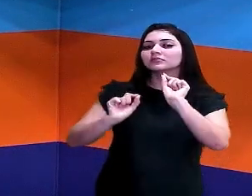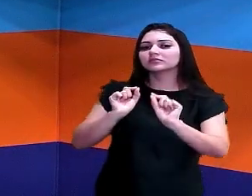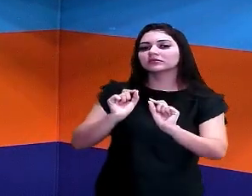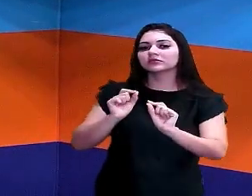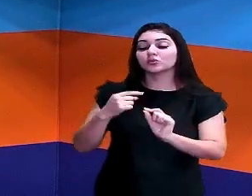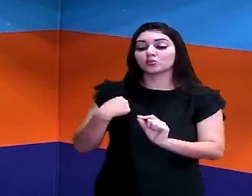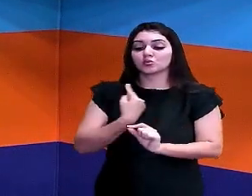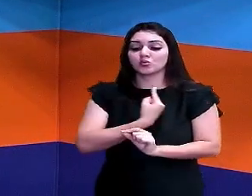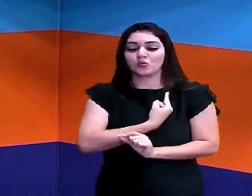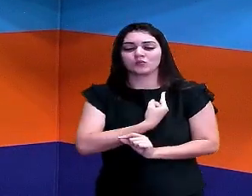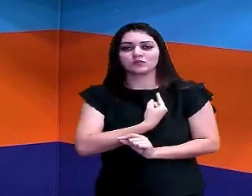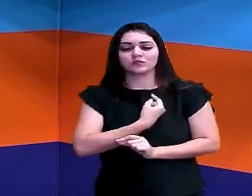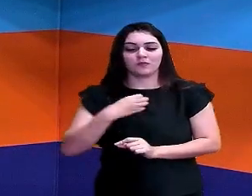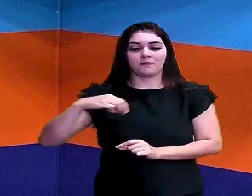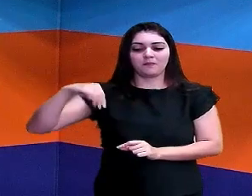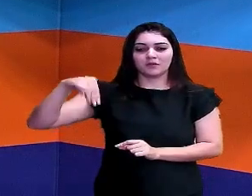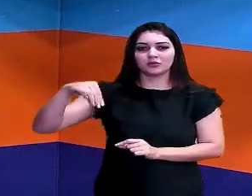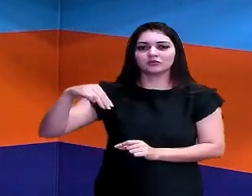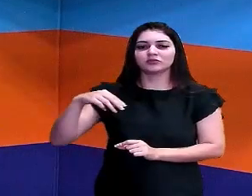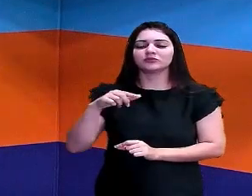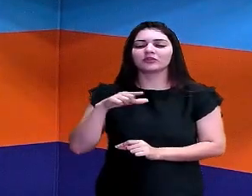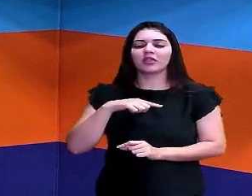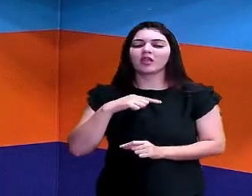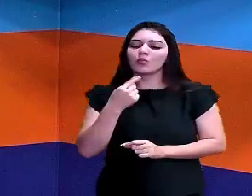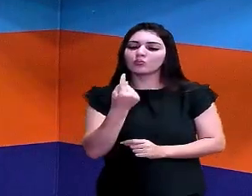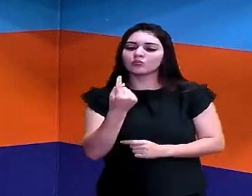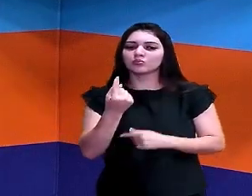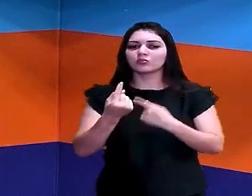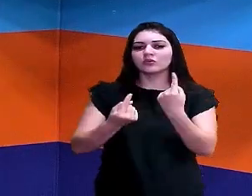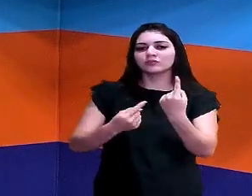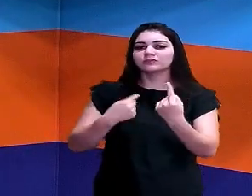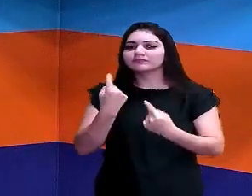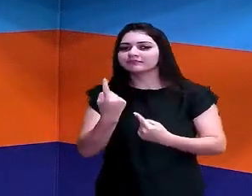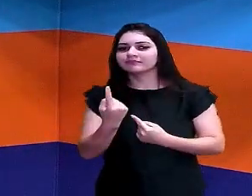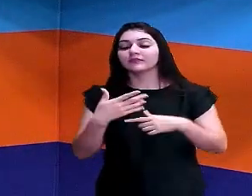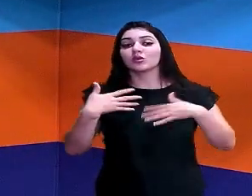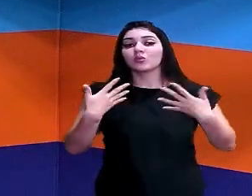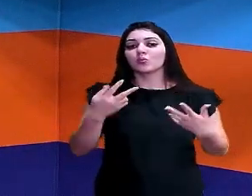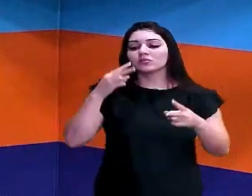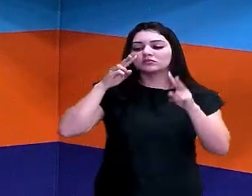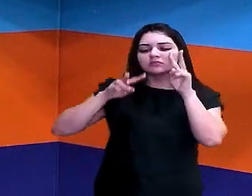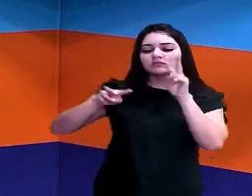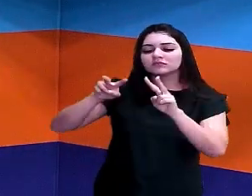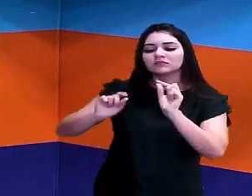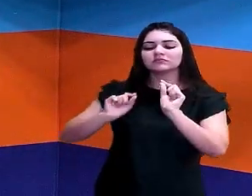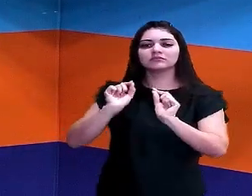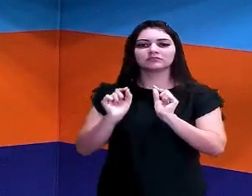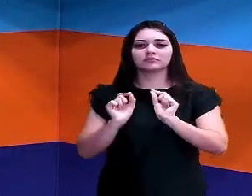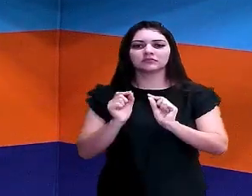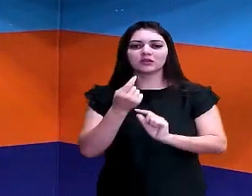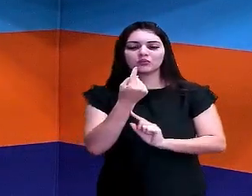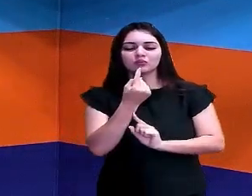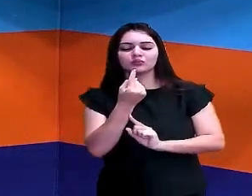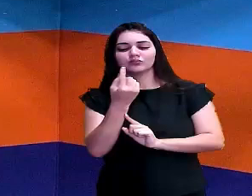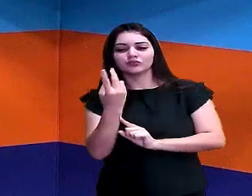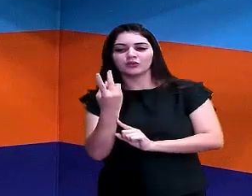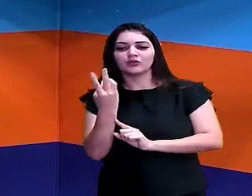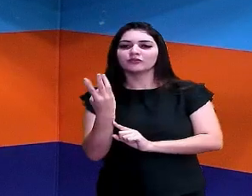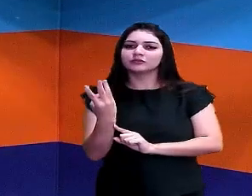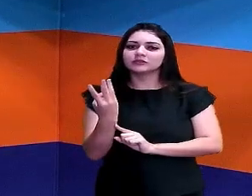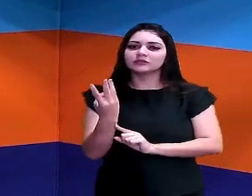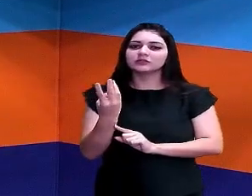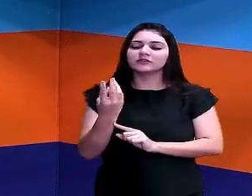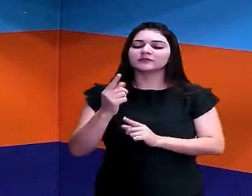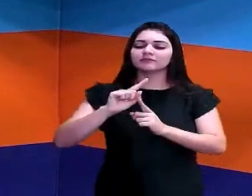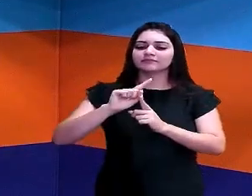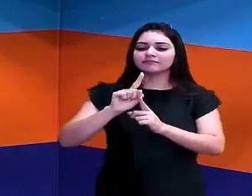nossos minutos, eles seguem de um em um, mas quando eu vejo aqui, ó, esse um, o dois, o três, ele vai